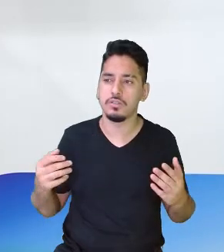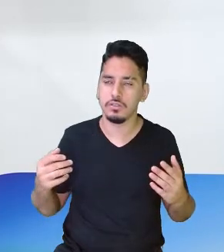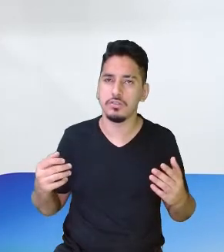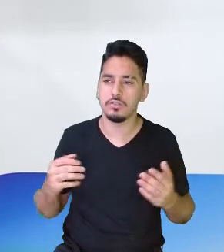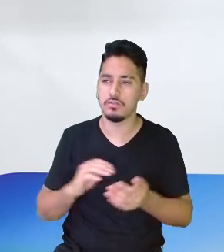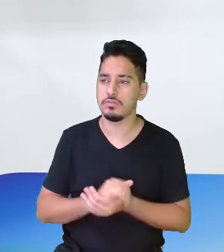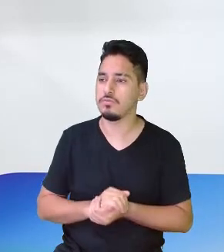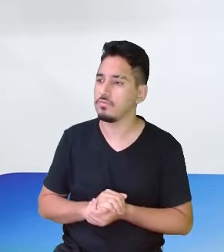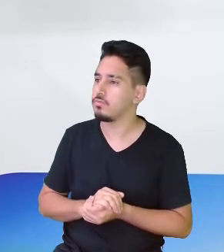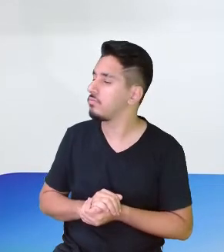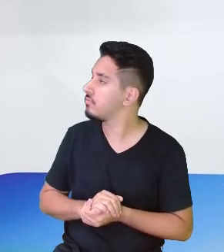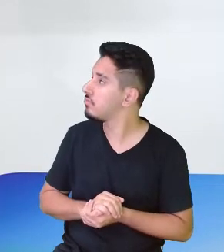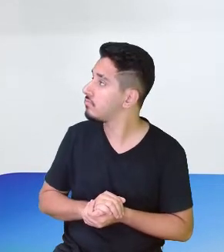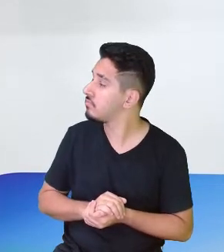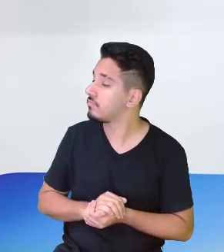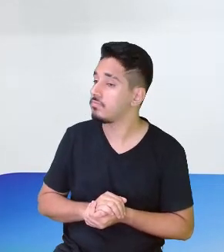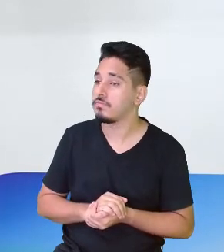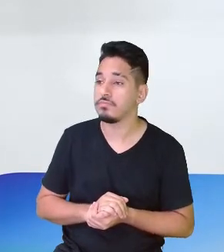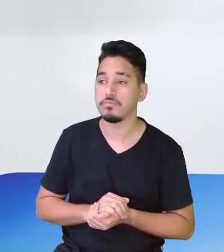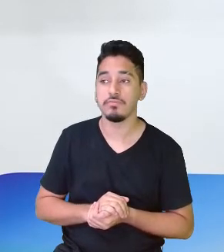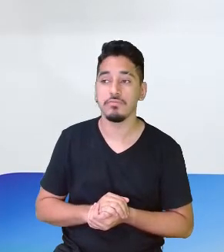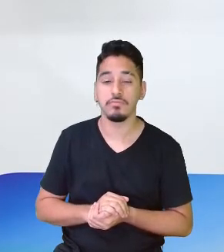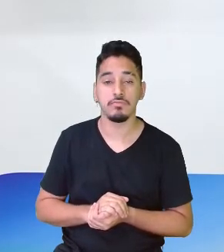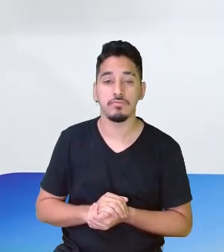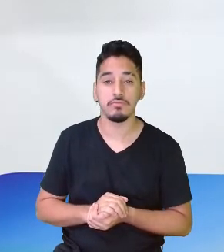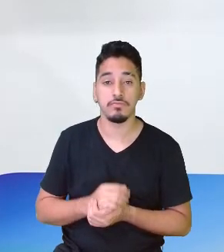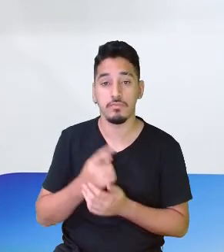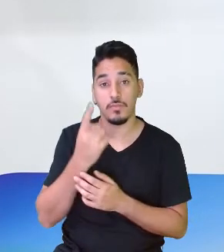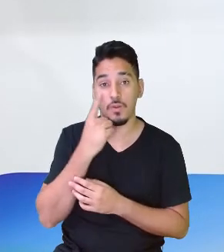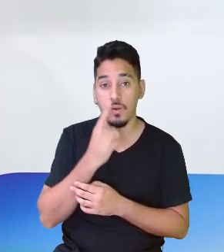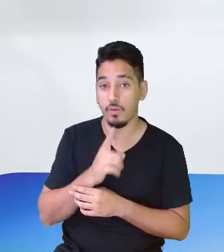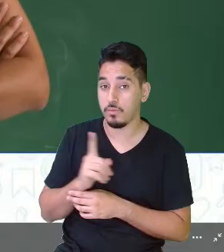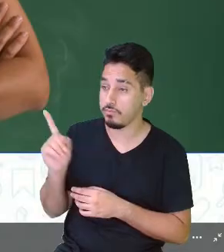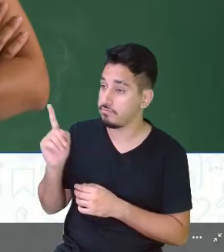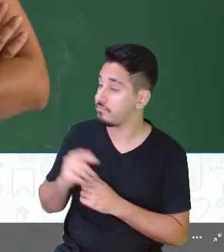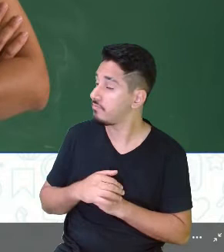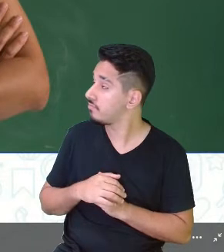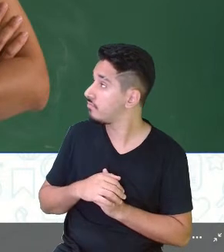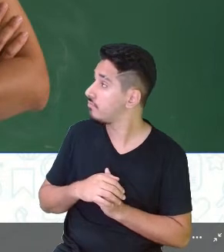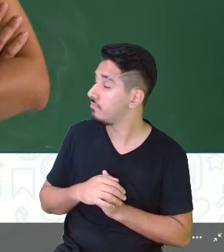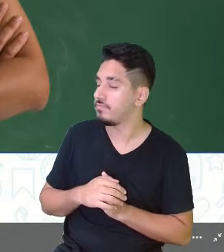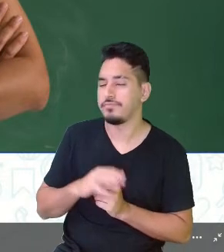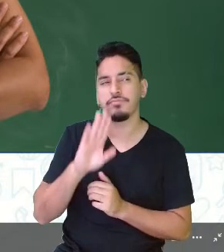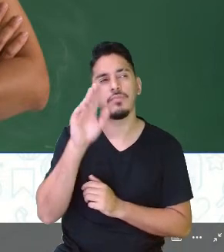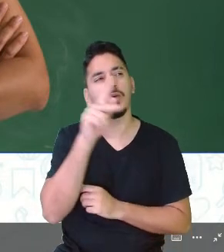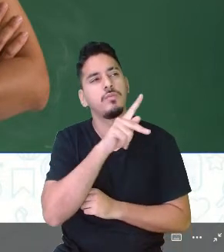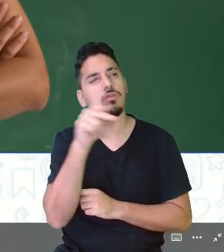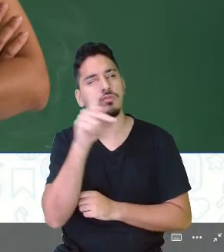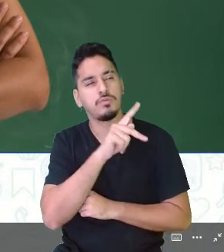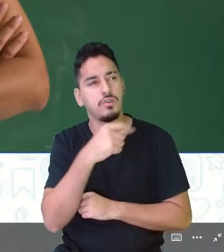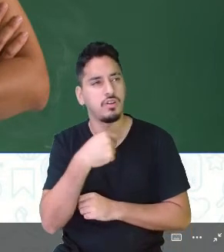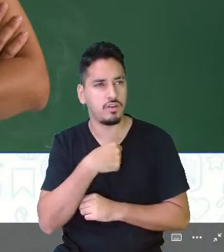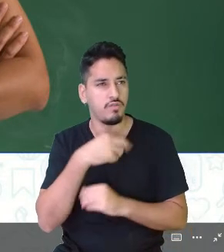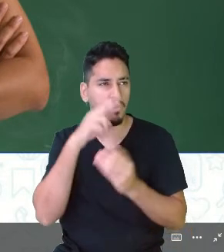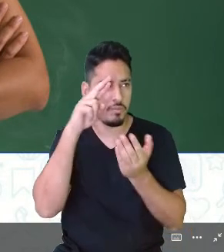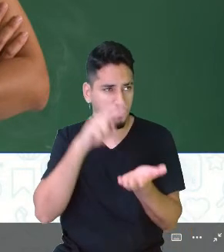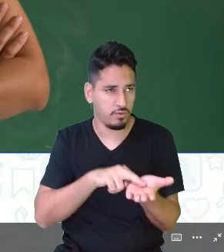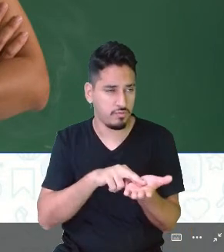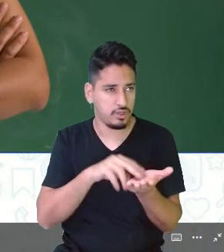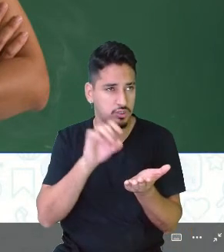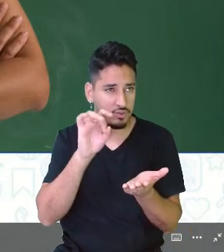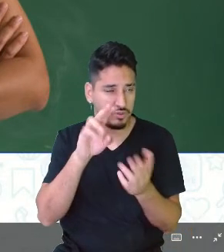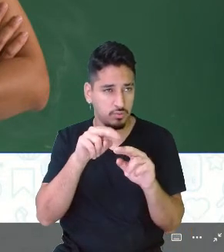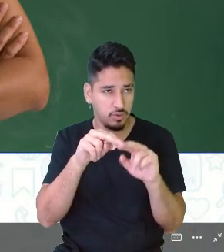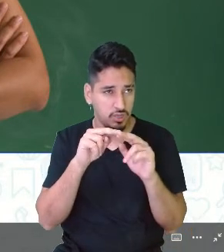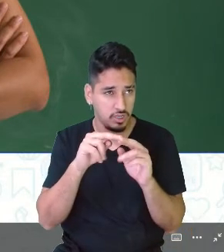ser o caso desse meme aqui. Ó, professora, vou reprovar só por meio